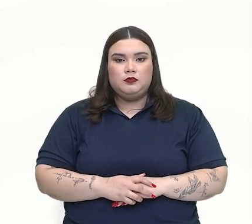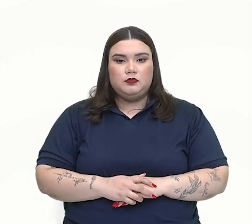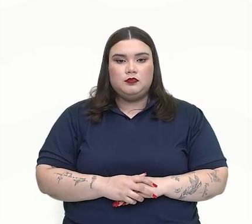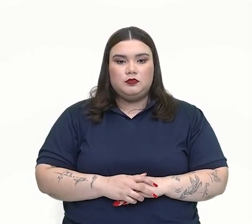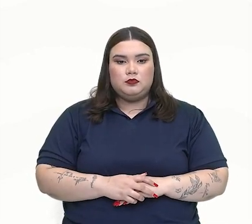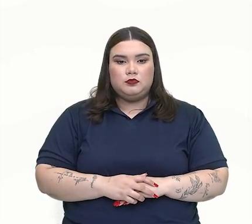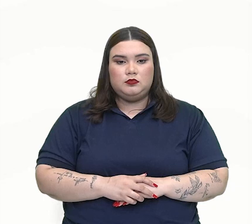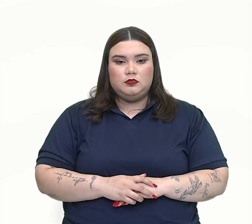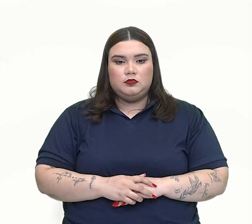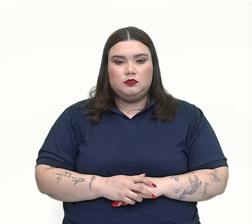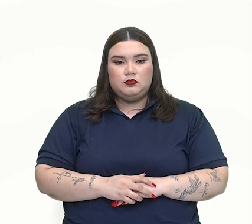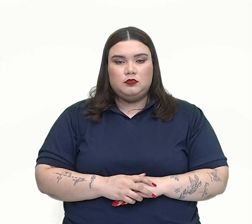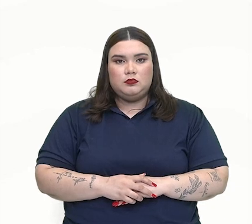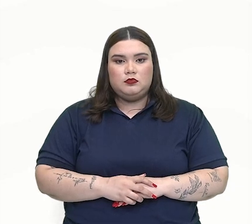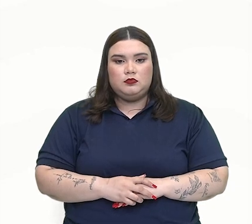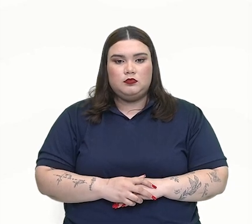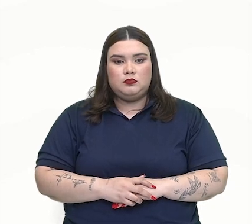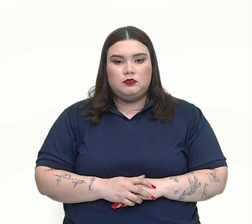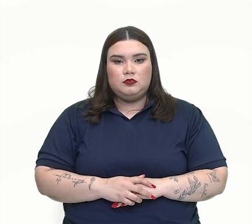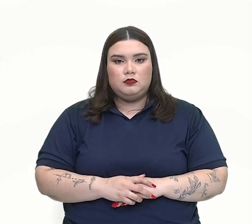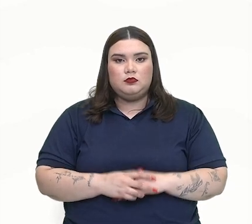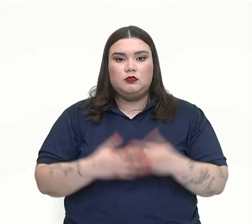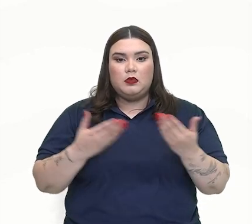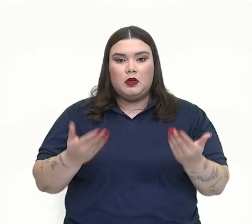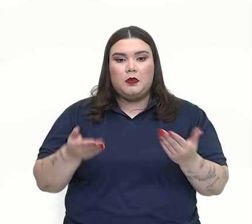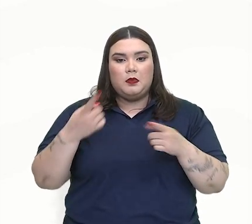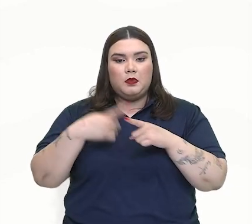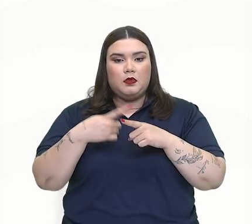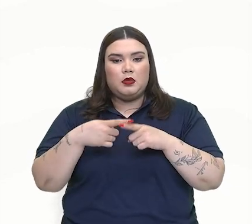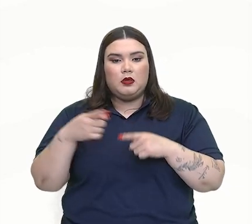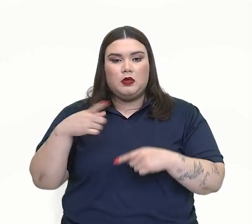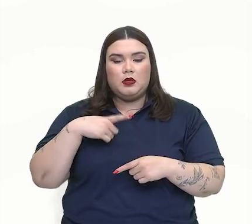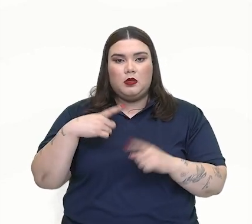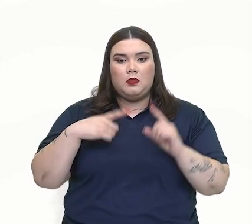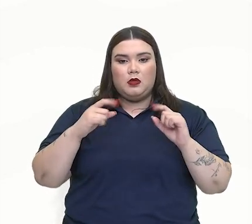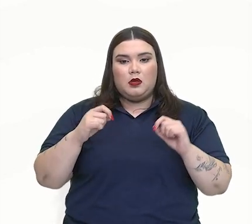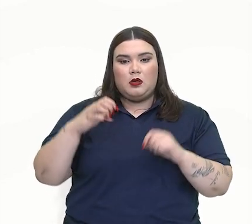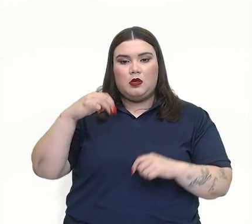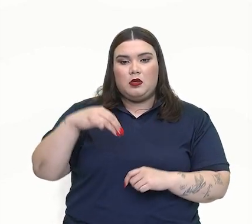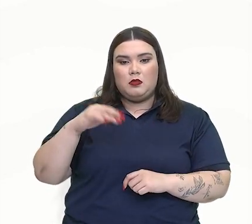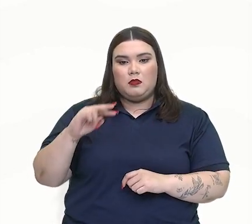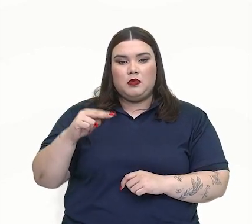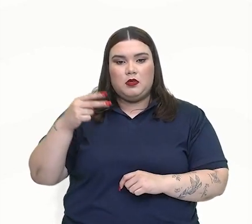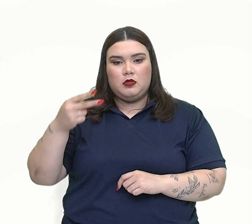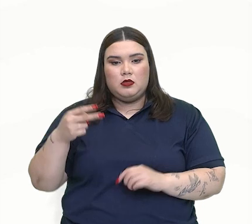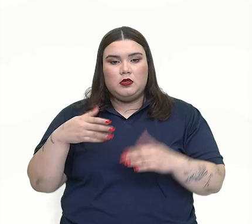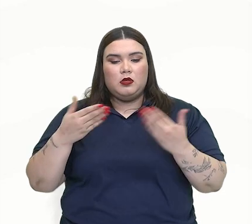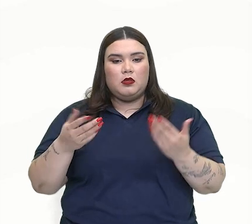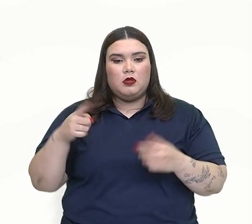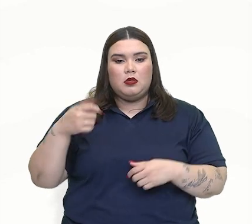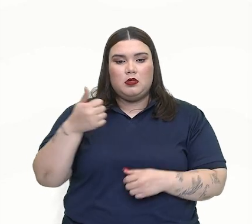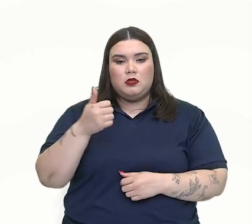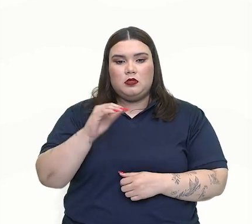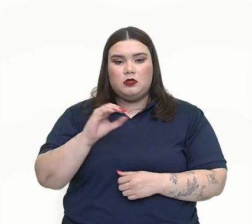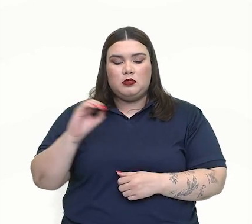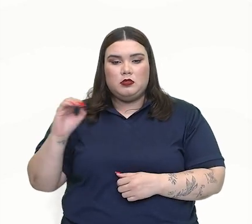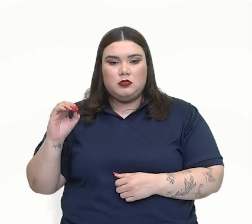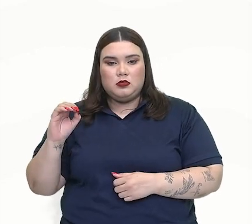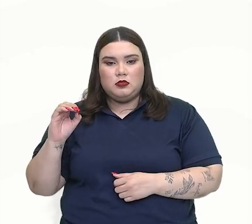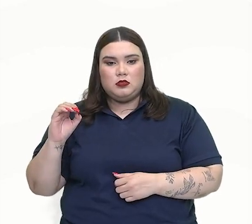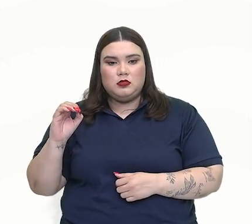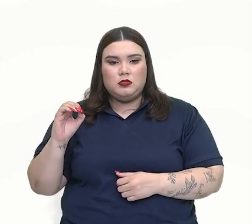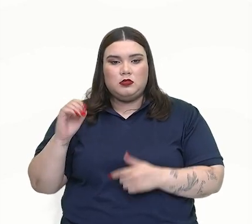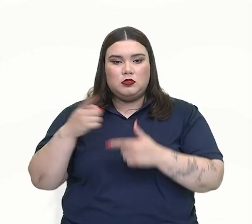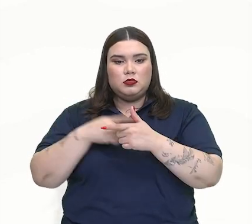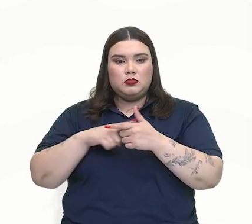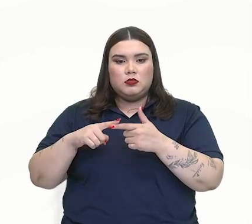decimais, tá? Isso porque nós temos aqui a metragem quadrada. Então, vai ser 100 dividido por